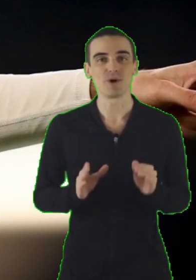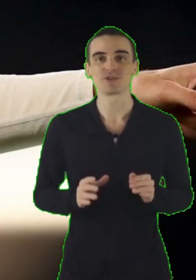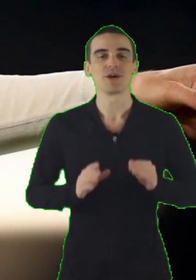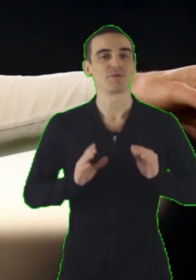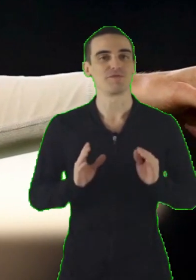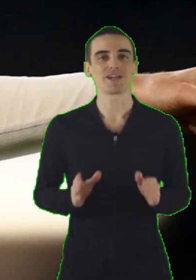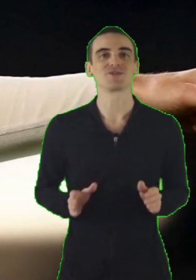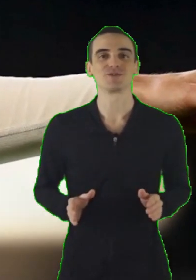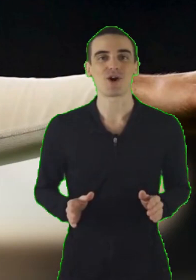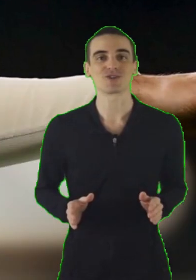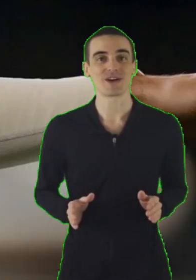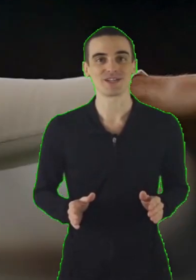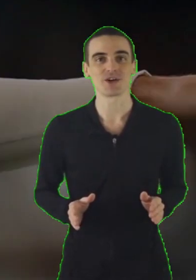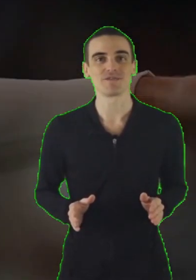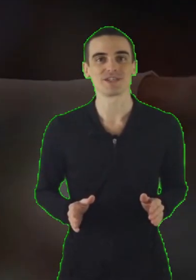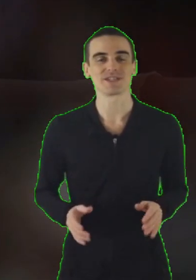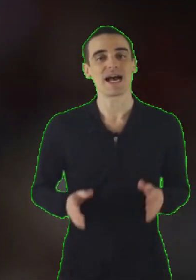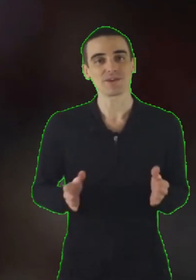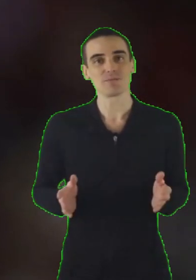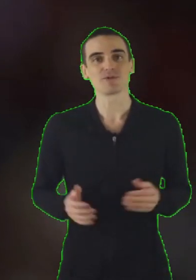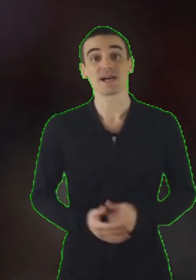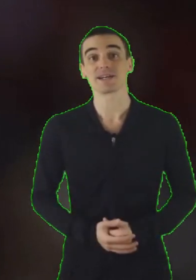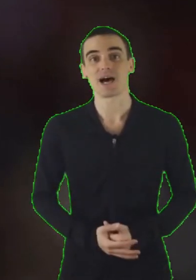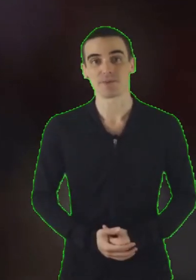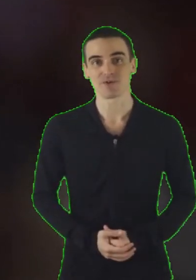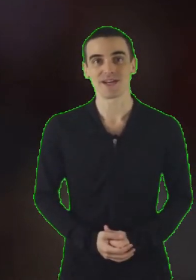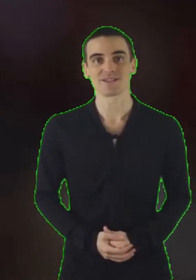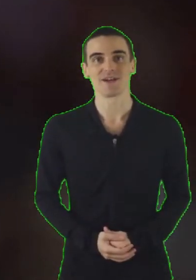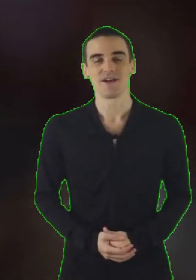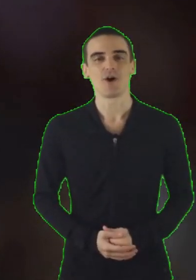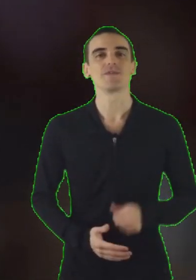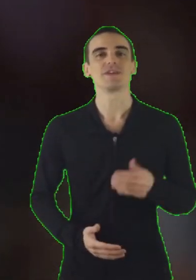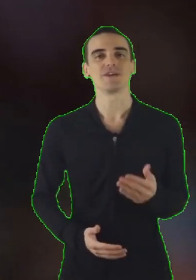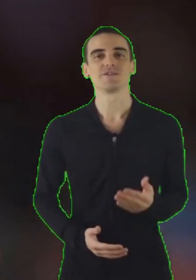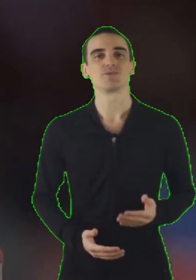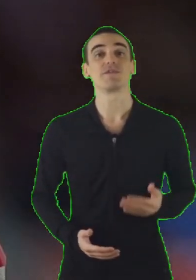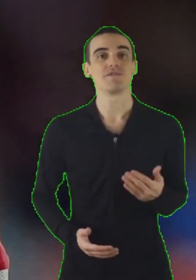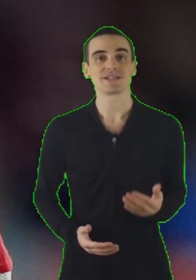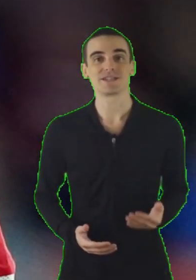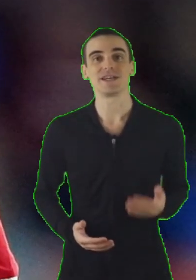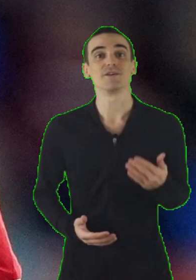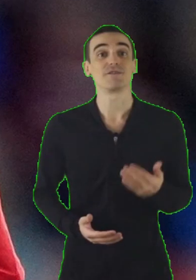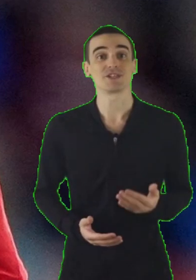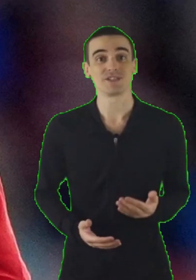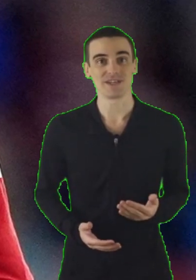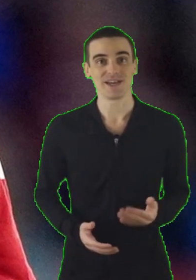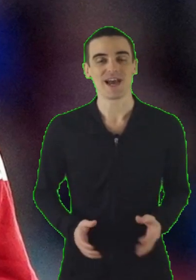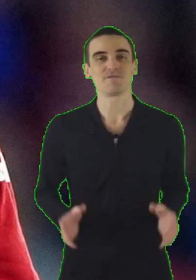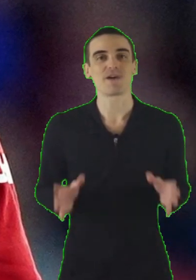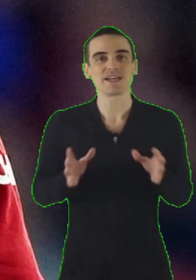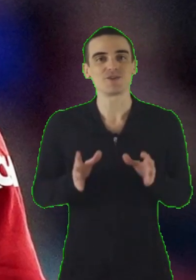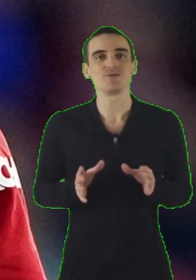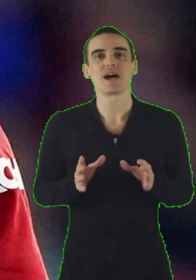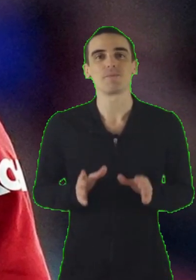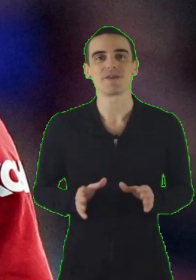ascendência belga, despontou como uma jovem promessa do futebol desde o início de sua carreira. Sua habilidade técnica, visão de jogo e